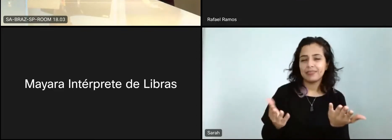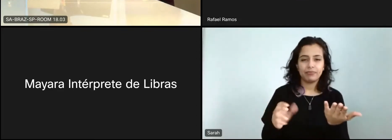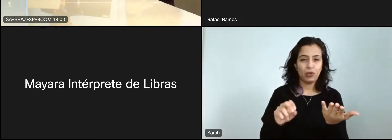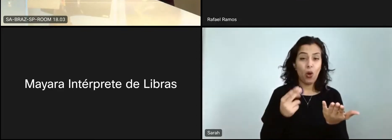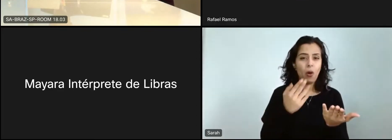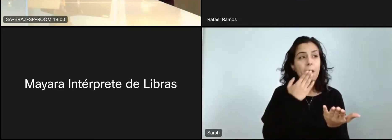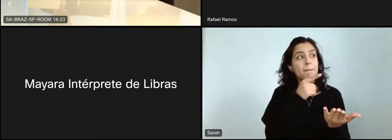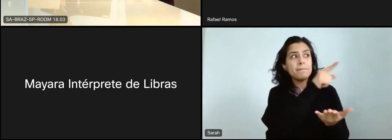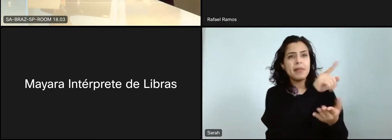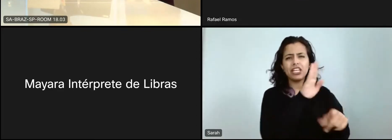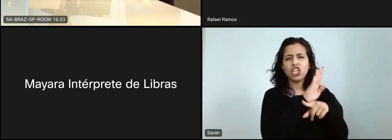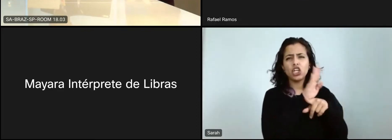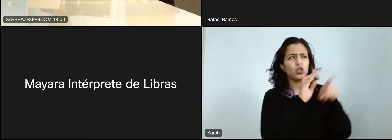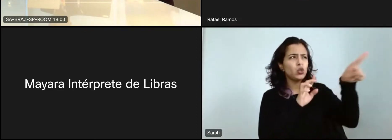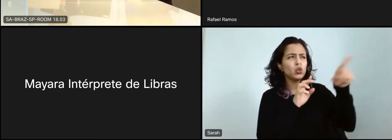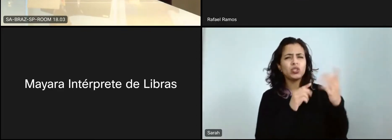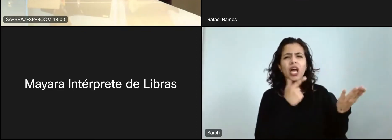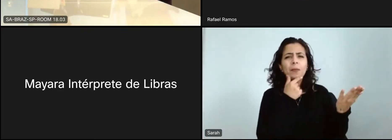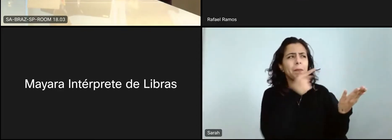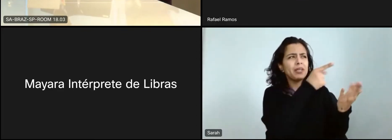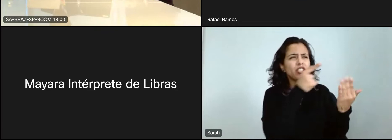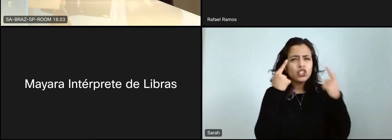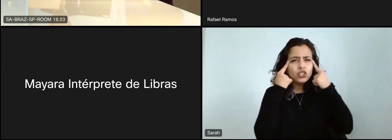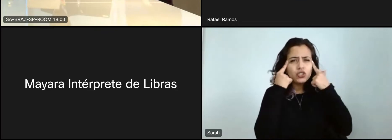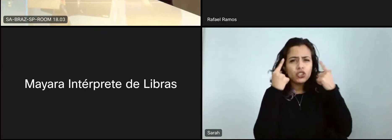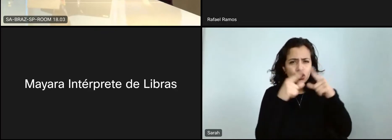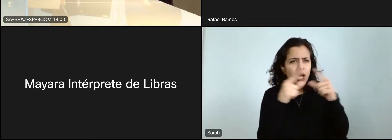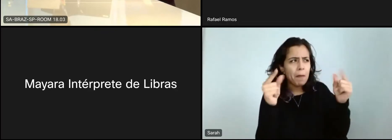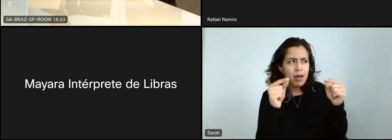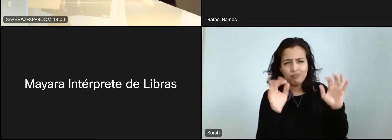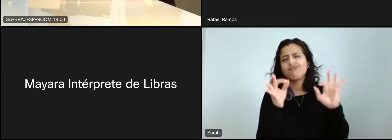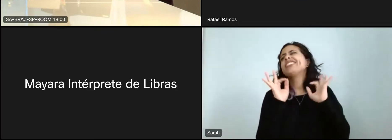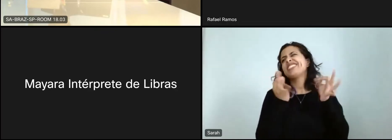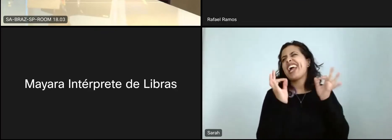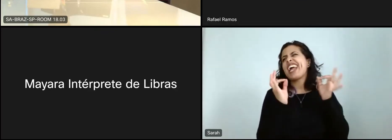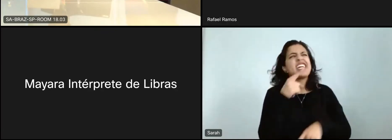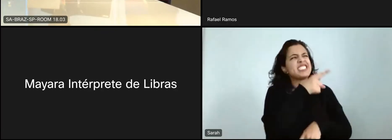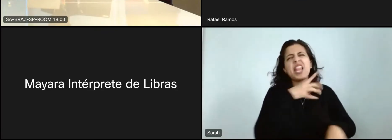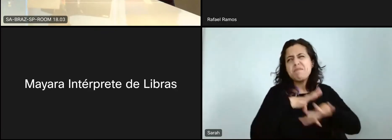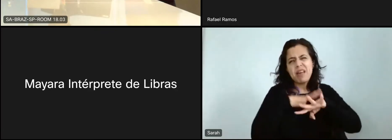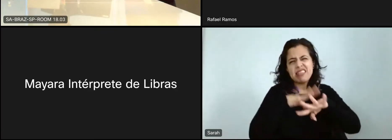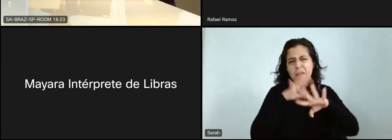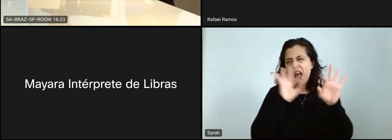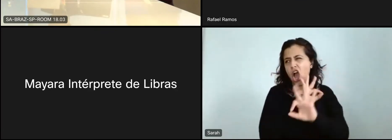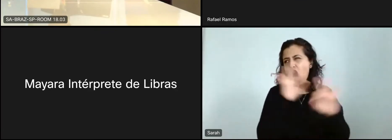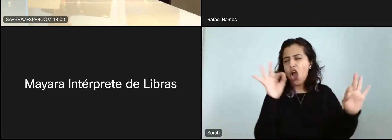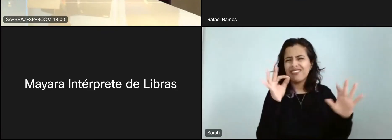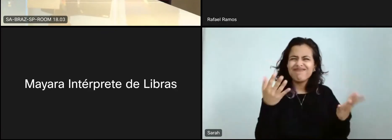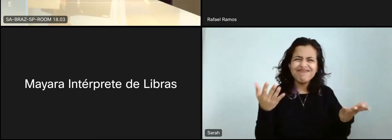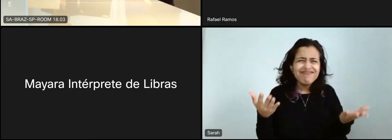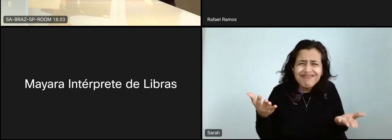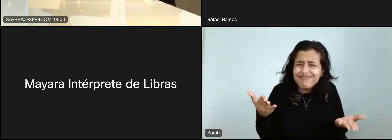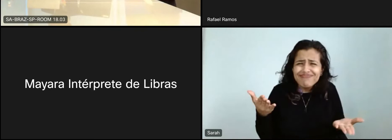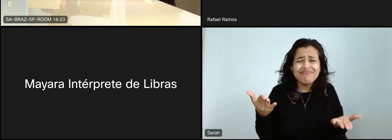ele é japonês, né, ele vai ser ótimo em matemática. Cara, assim, a gente chegou num ponto como sociedade em que a gente não pode